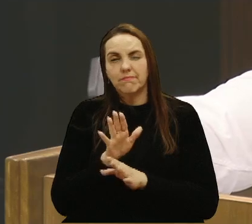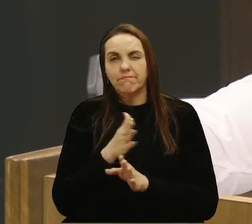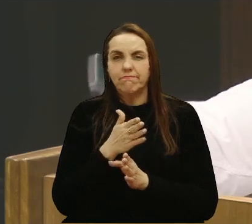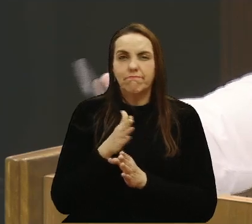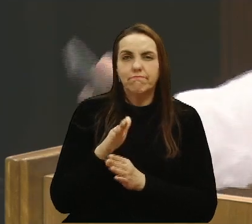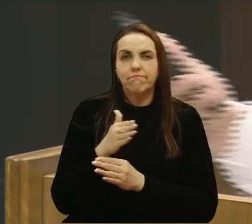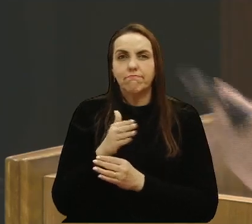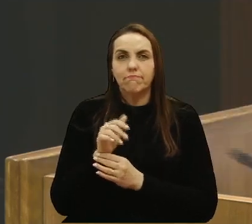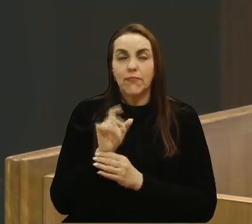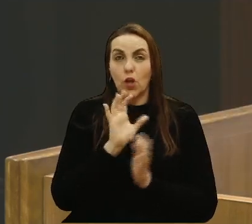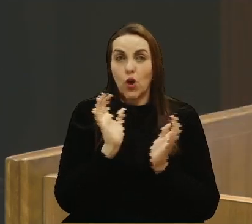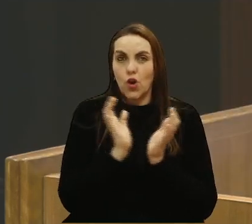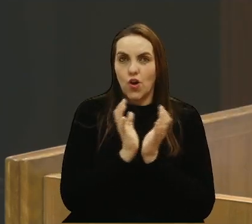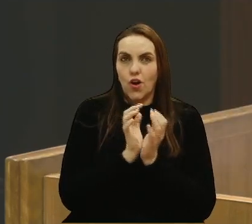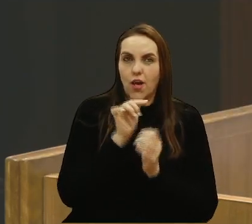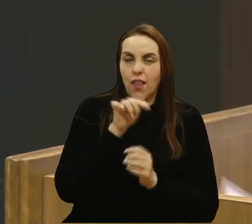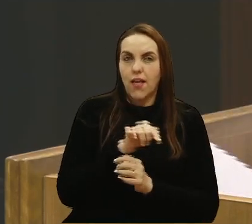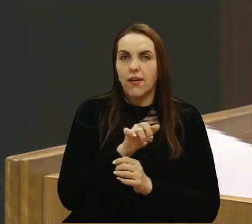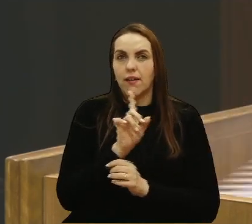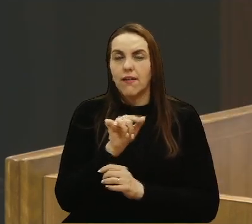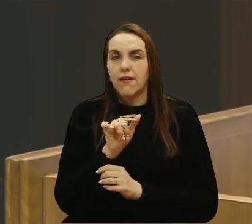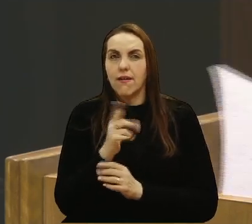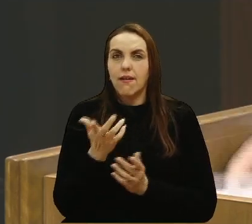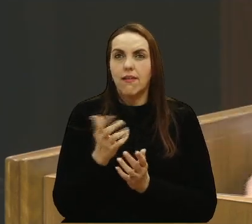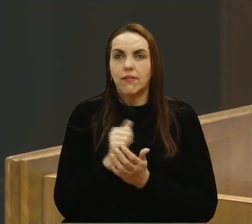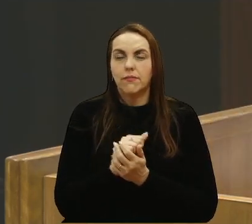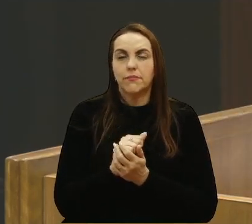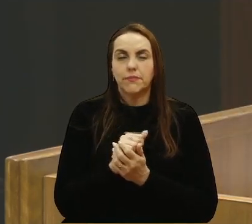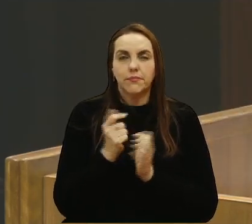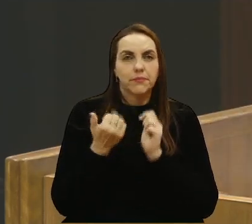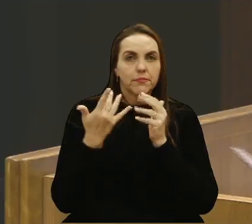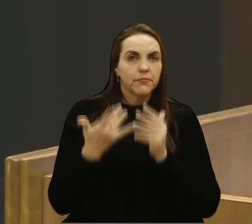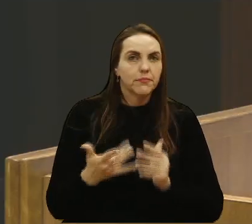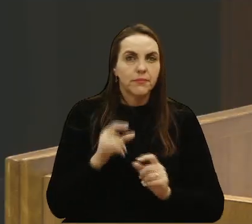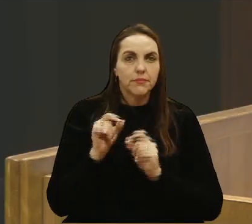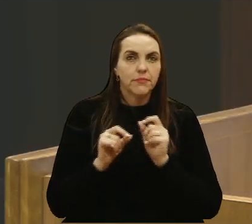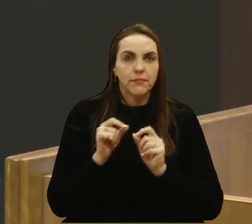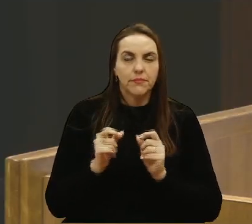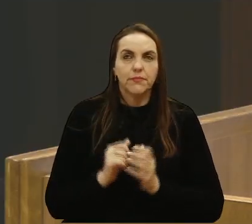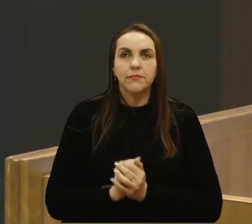que o nosso colega, ele vem aqui e ele fala o seguinte: